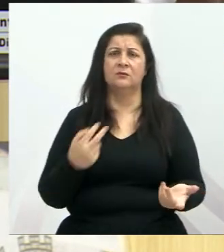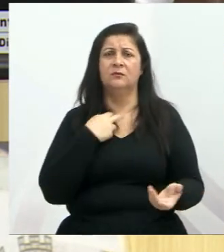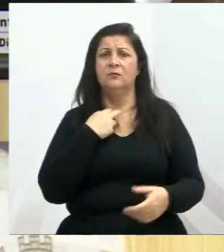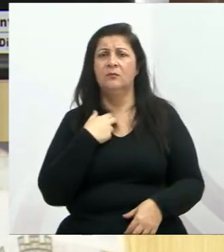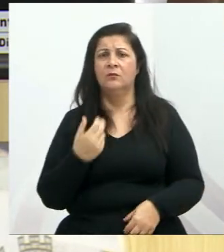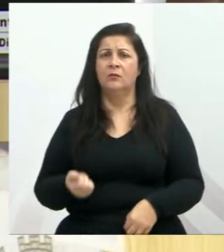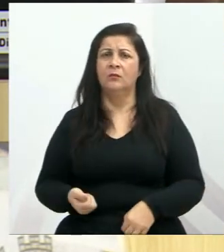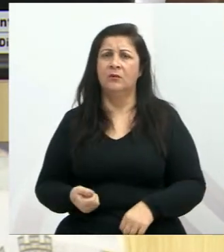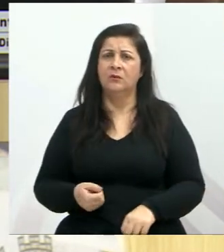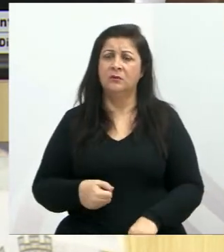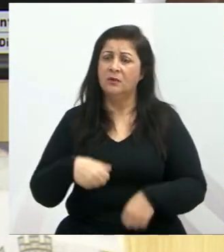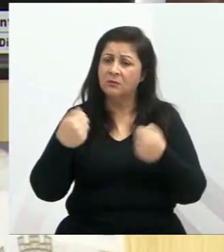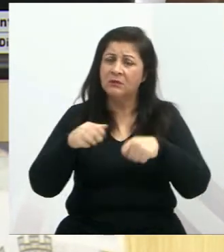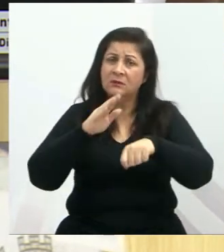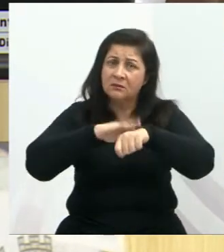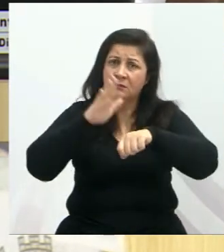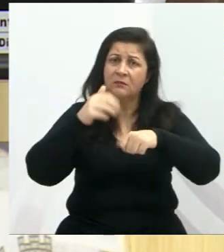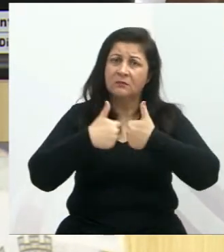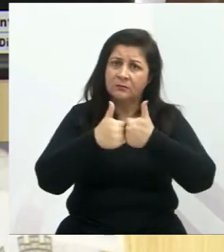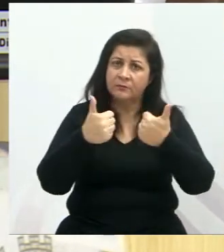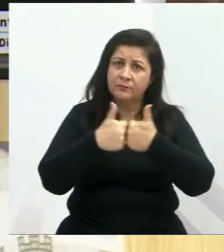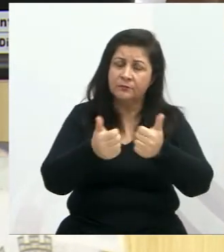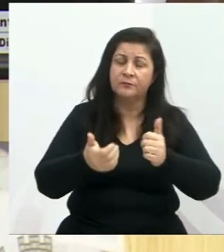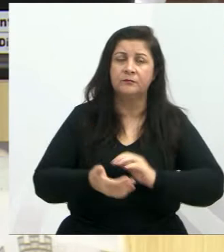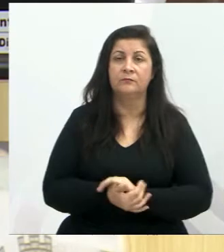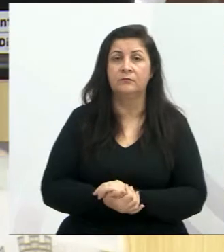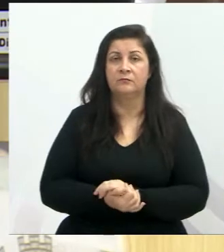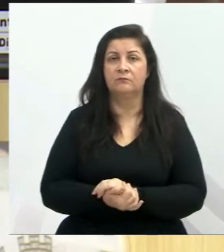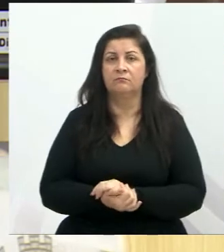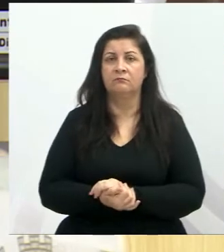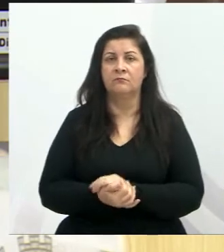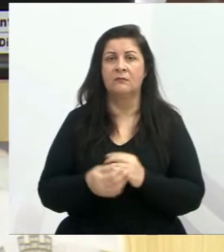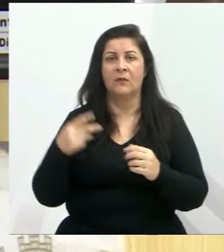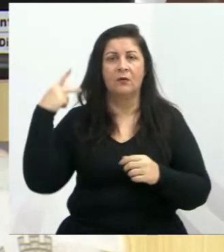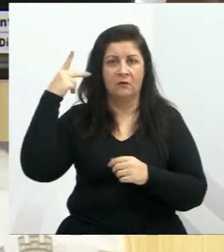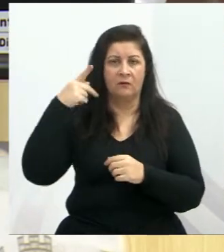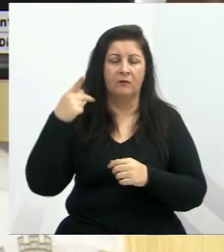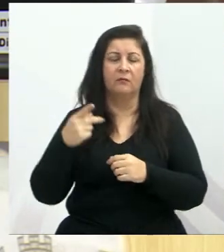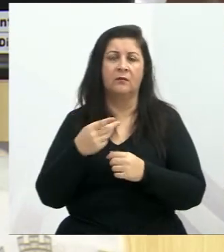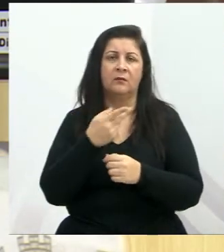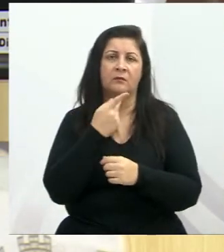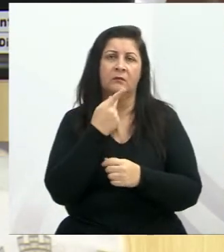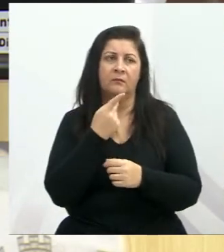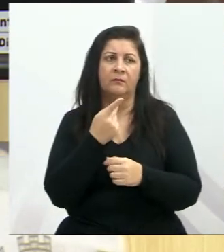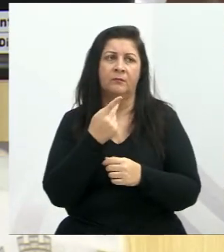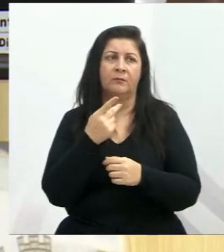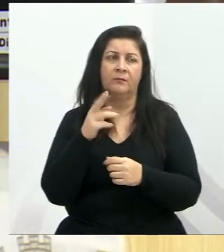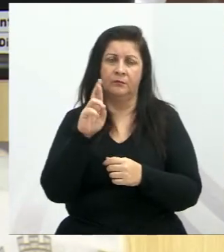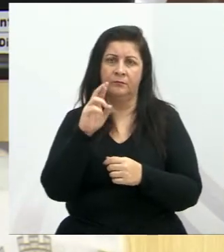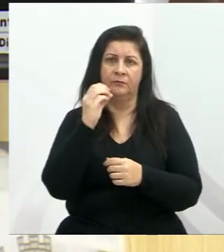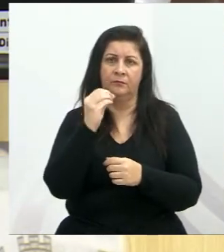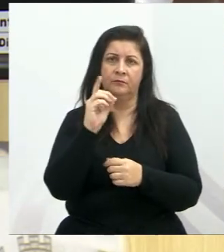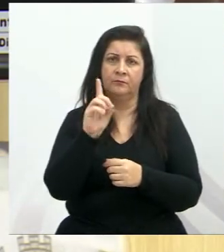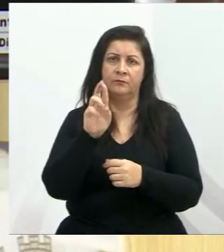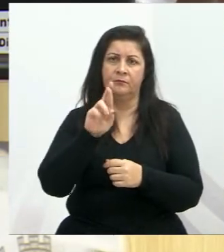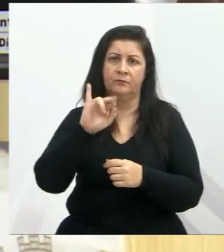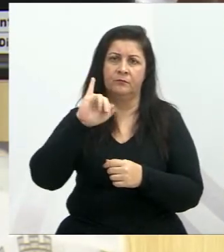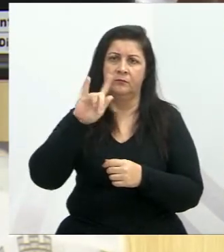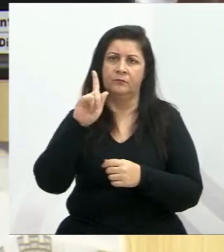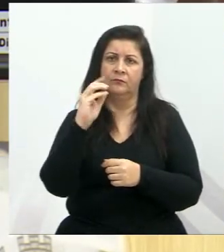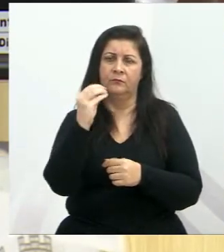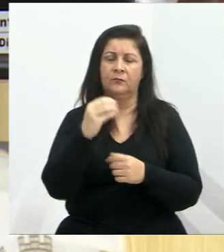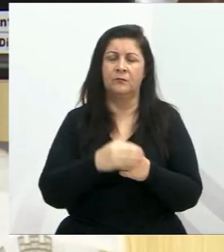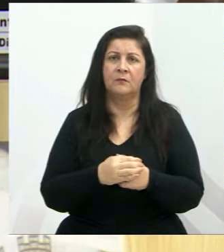população. Dê mais condição. E como disse o vereador Rodrigo Salomão, o banco